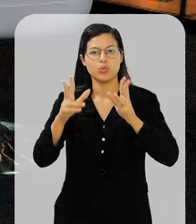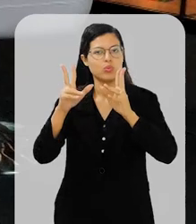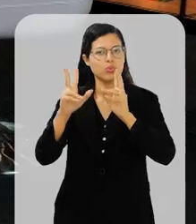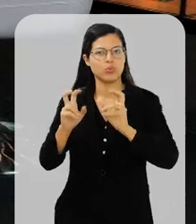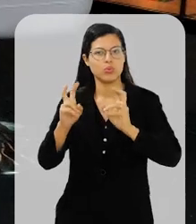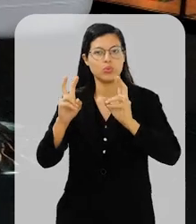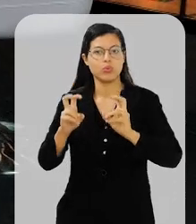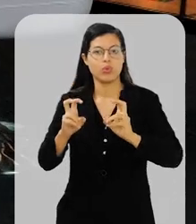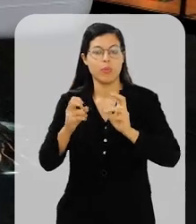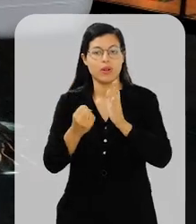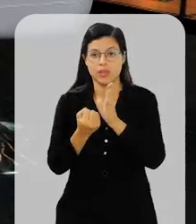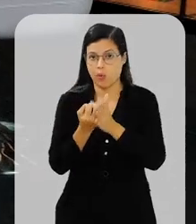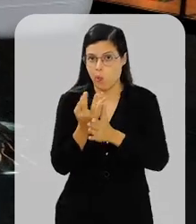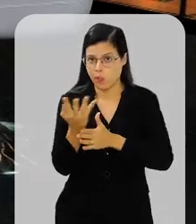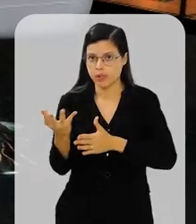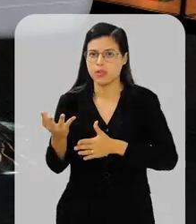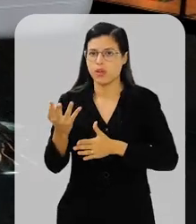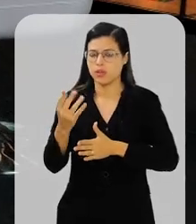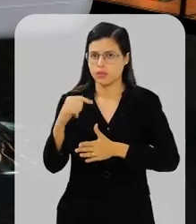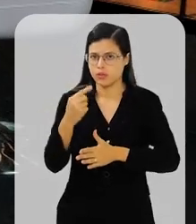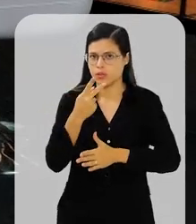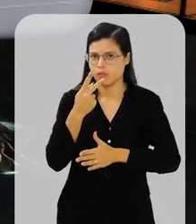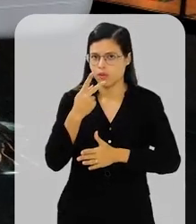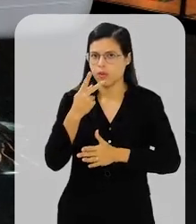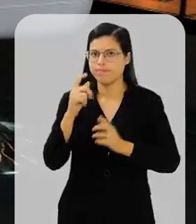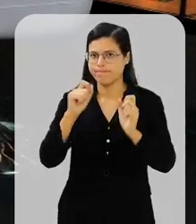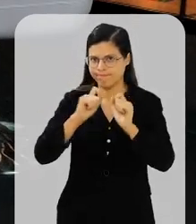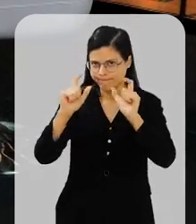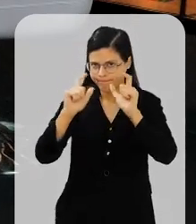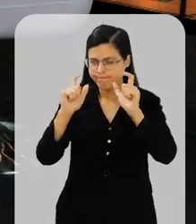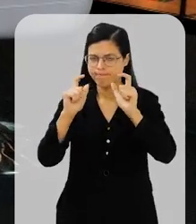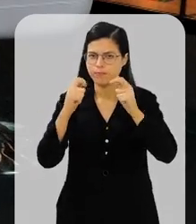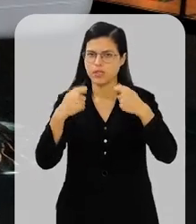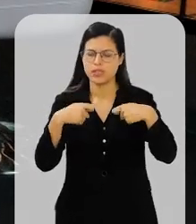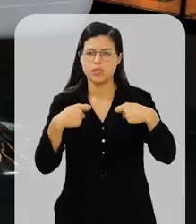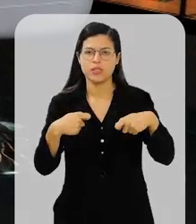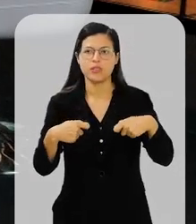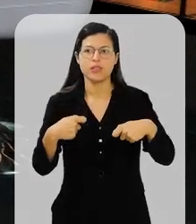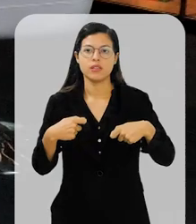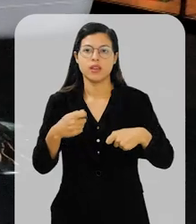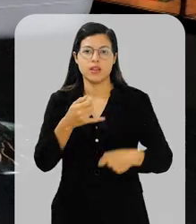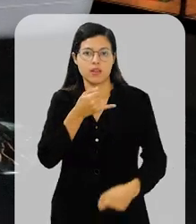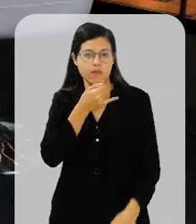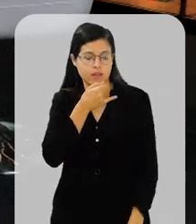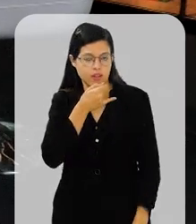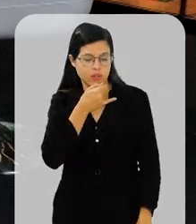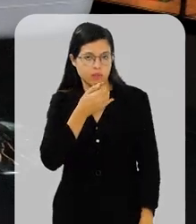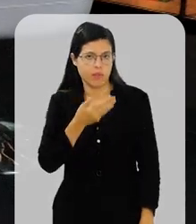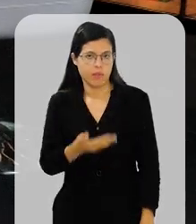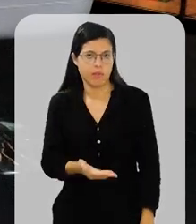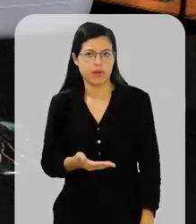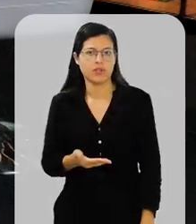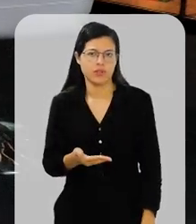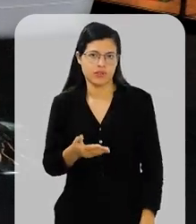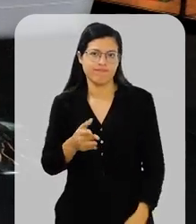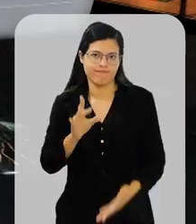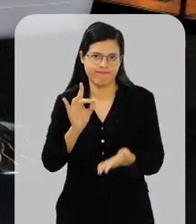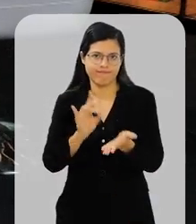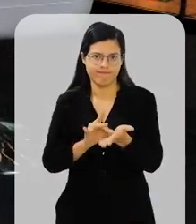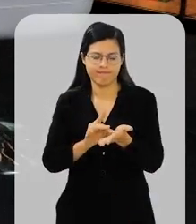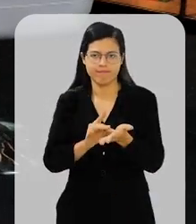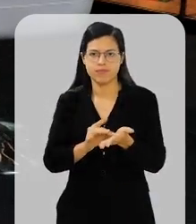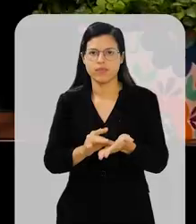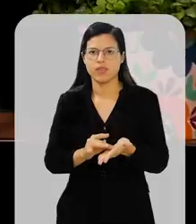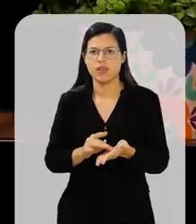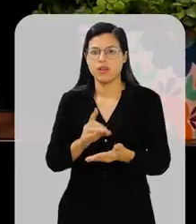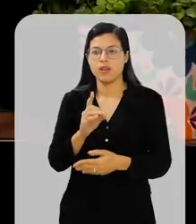né, acerca desses números que nós falamos, tão alarmantes, mas que, infelizmente, são